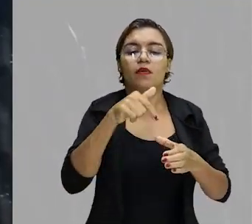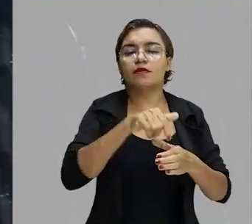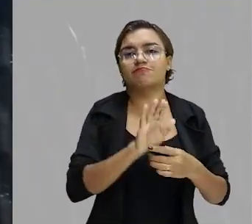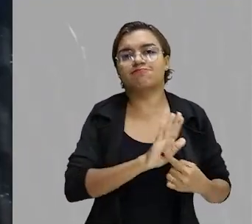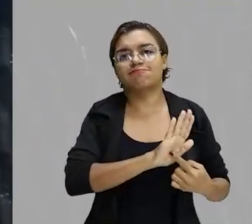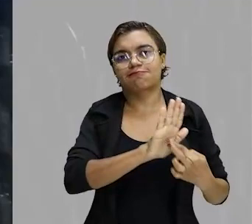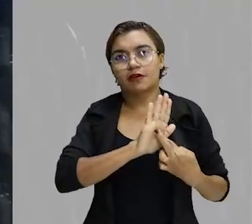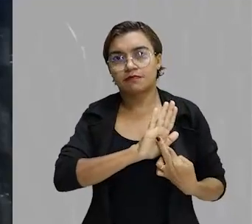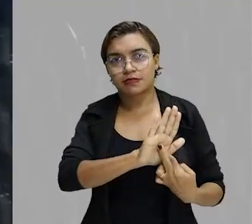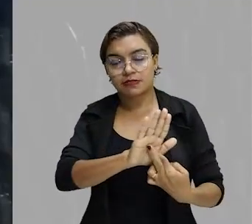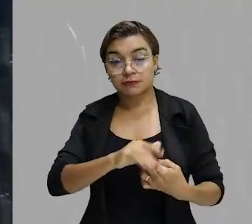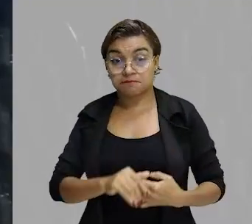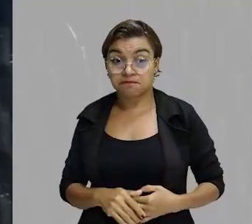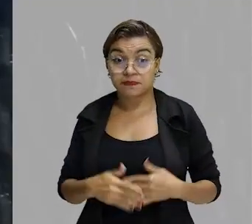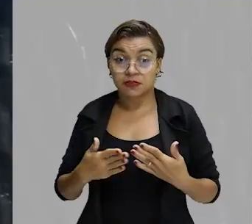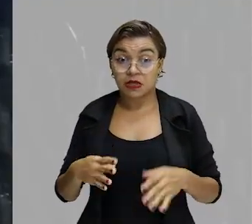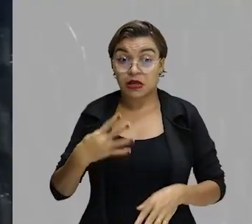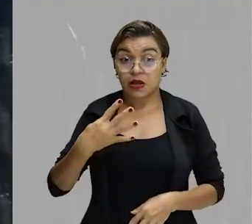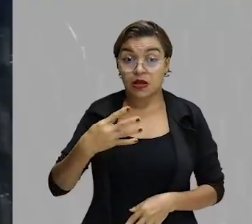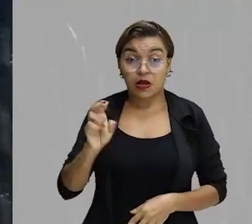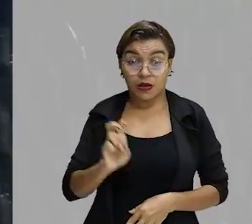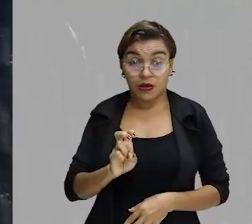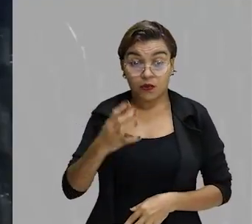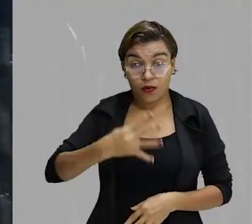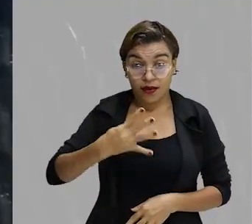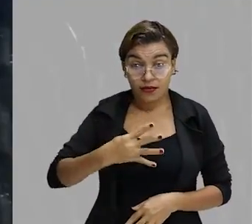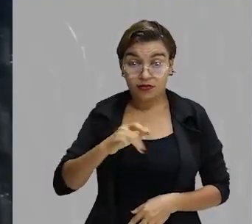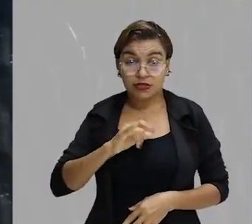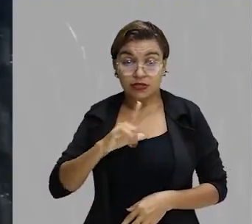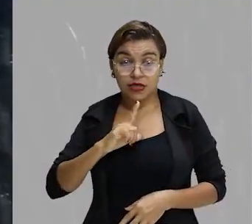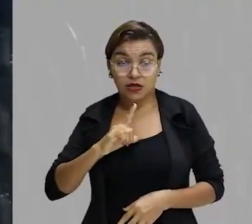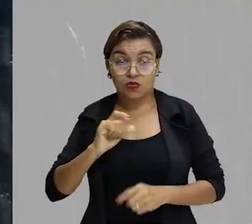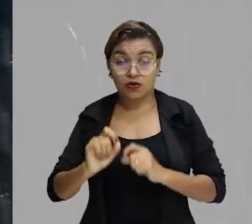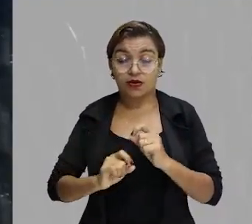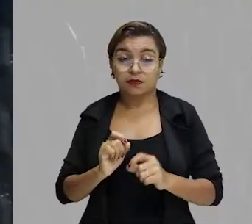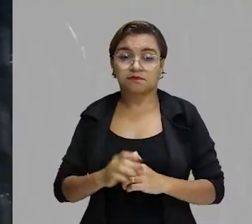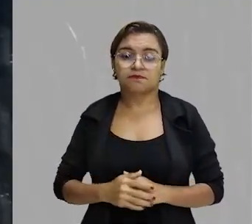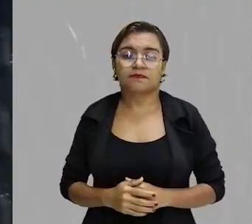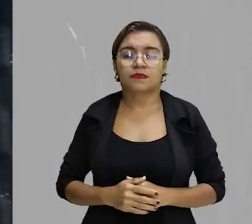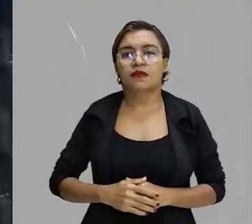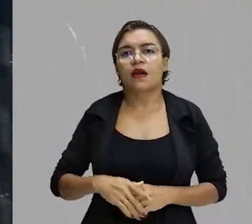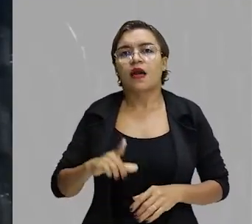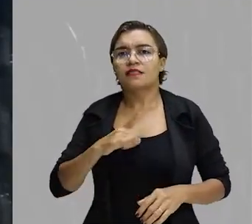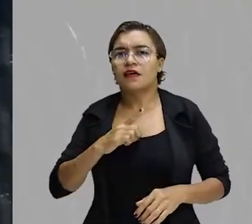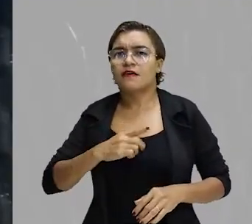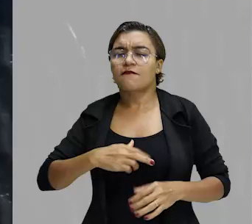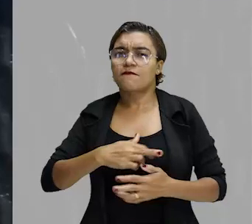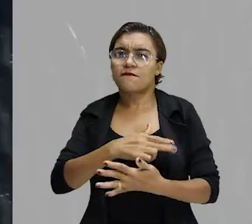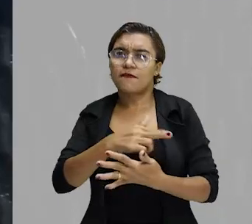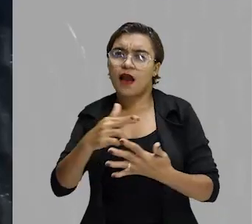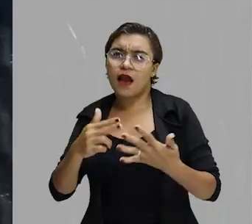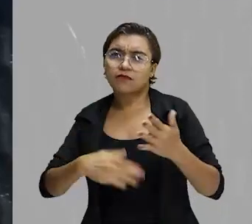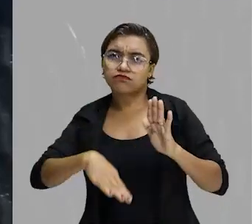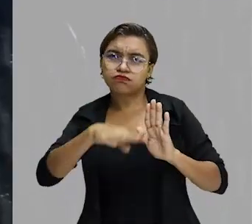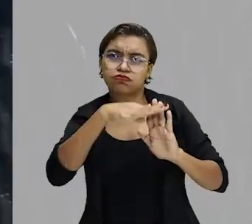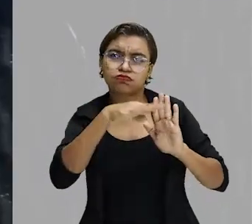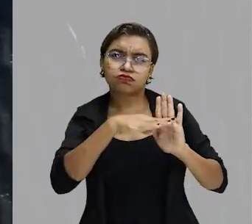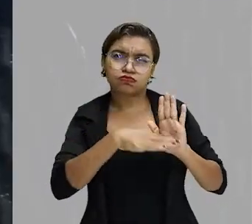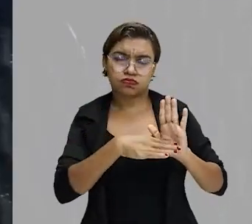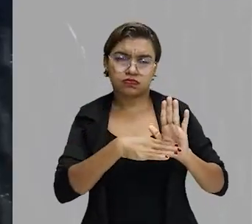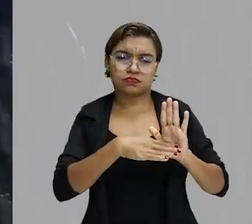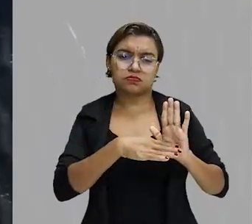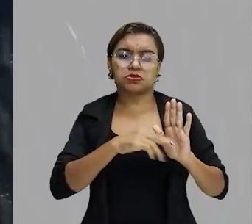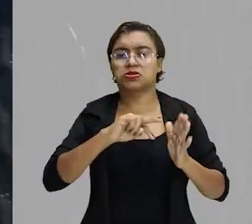representado. E para fechar, existe um repertório. Professor, o que é repertório aqui? É a música que o pessoal escuta? Não,